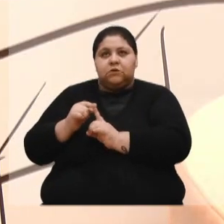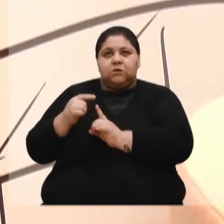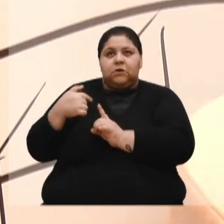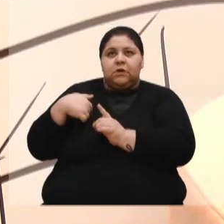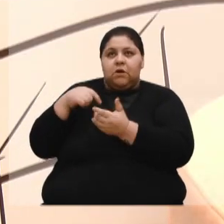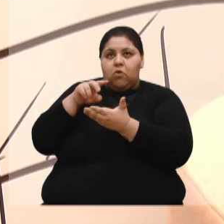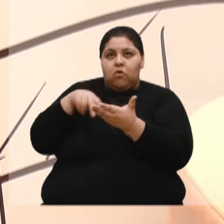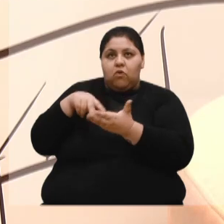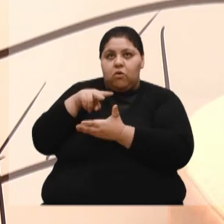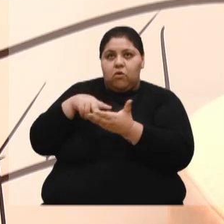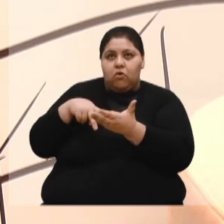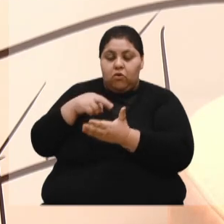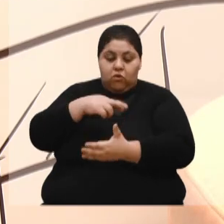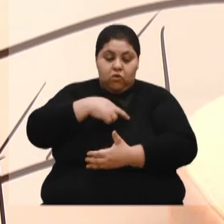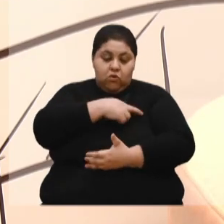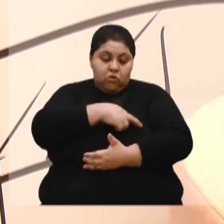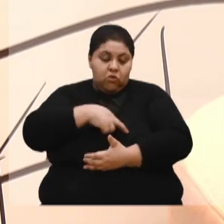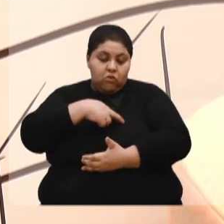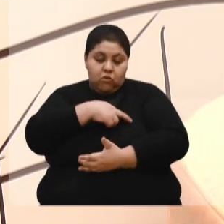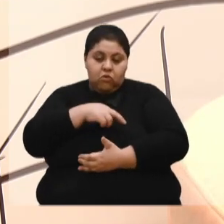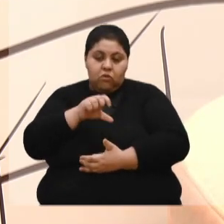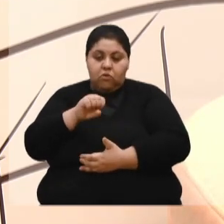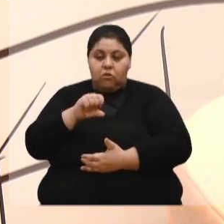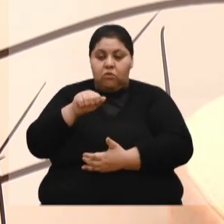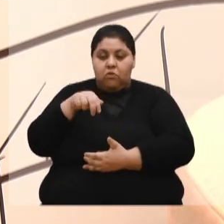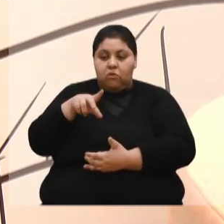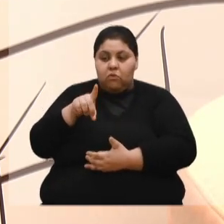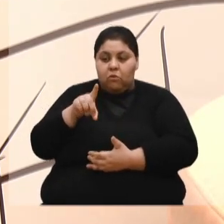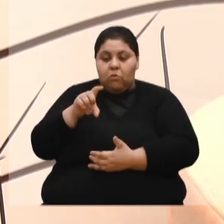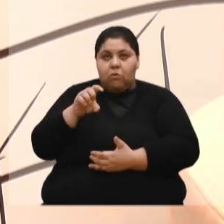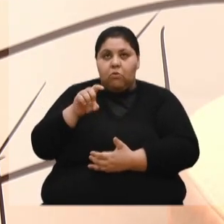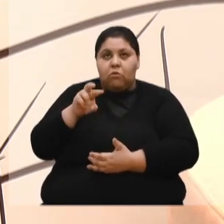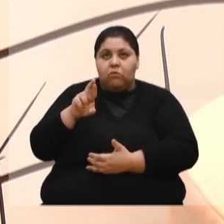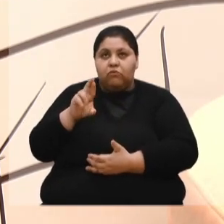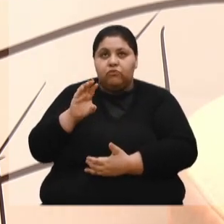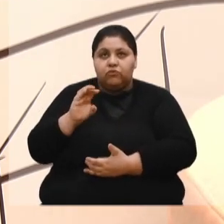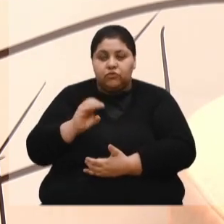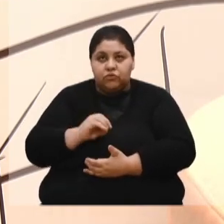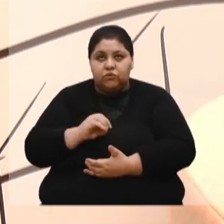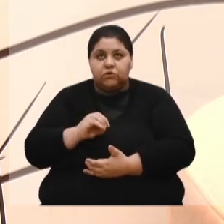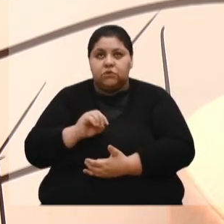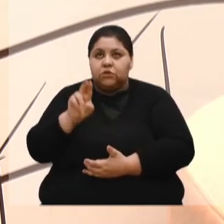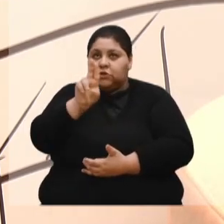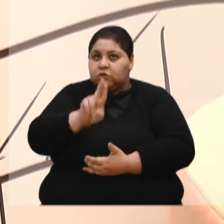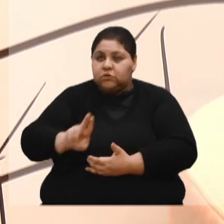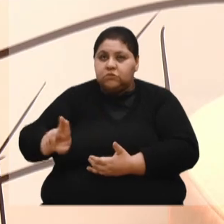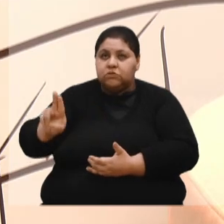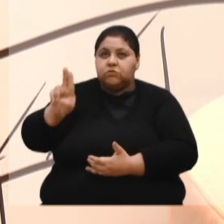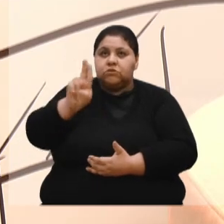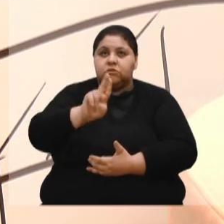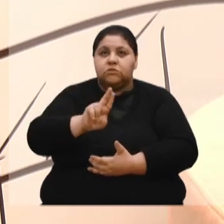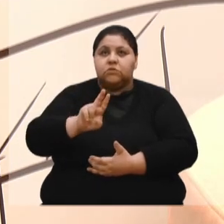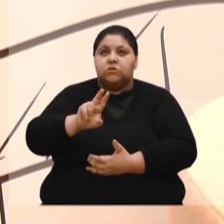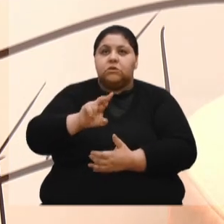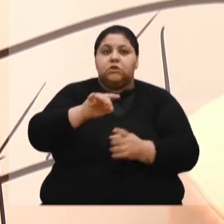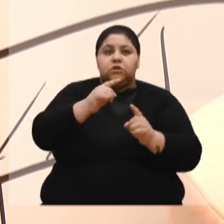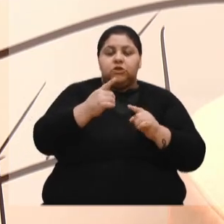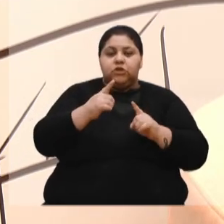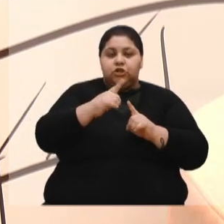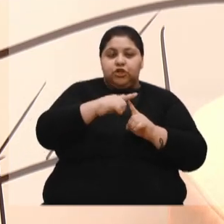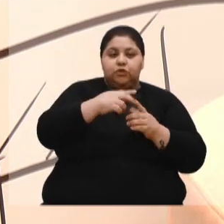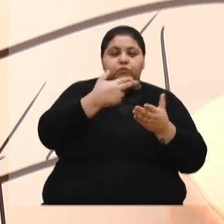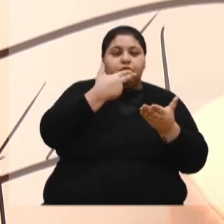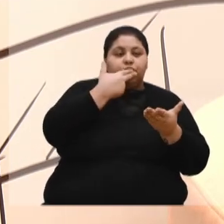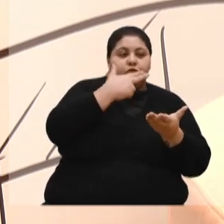ler um romance do Sandro Veronese, um romance que ele utiliza gênero